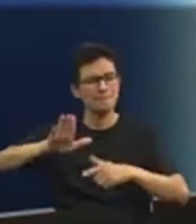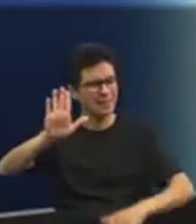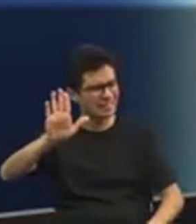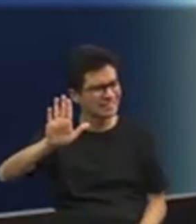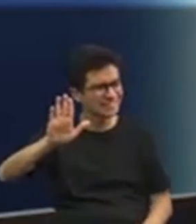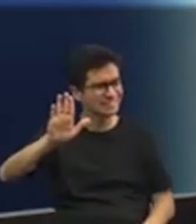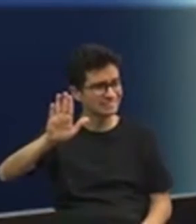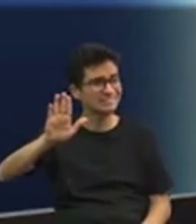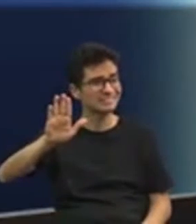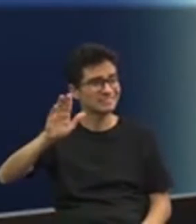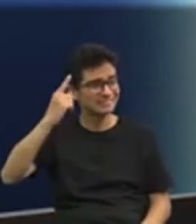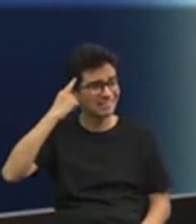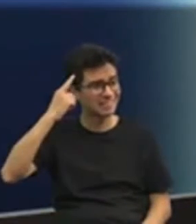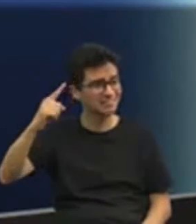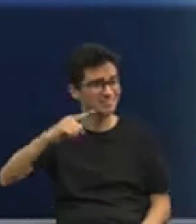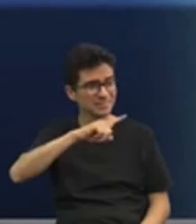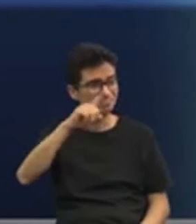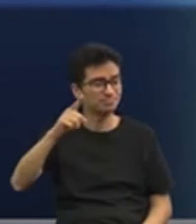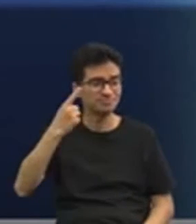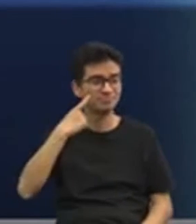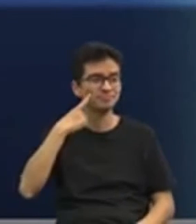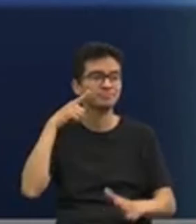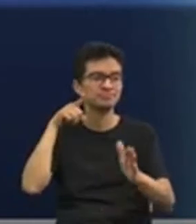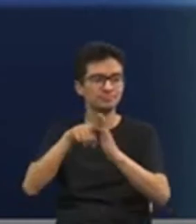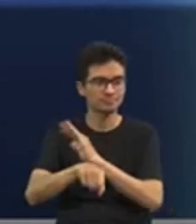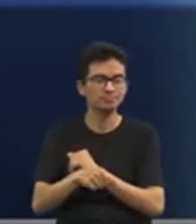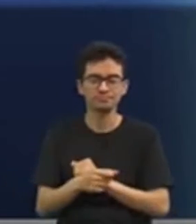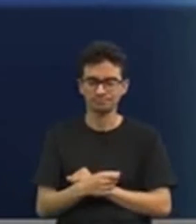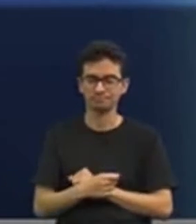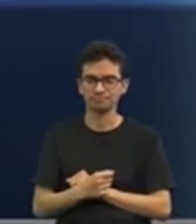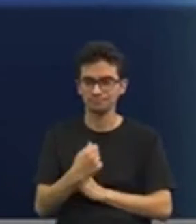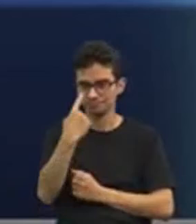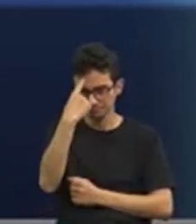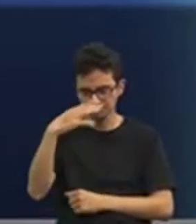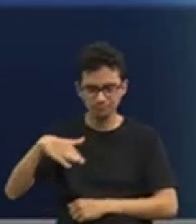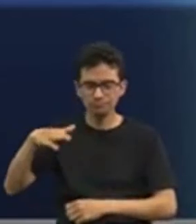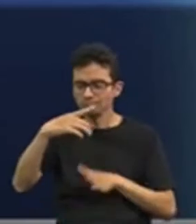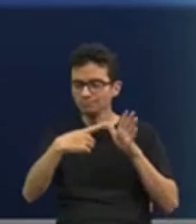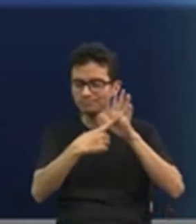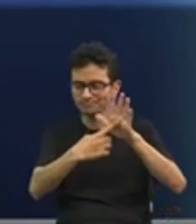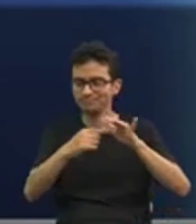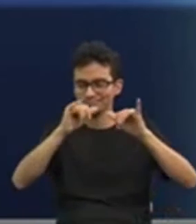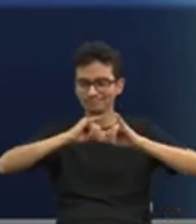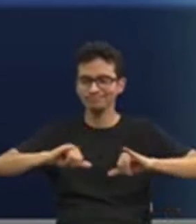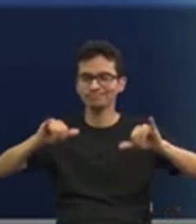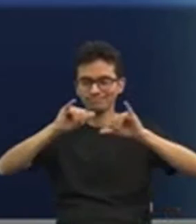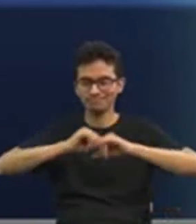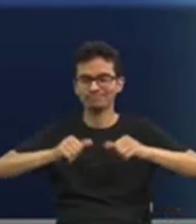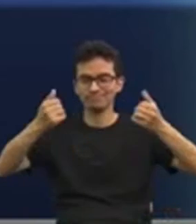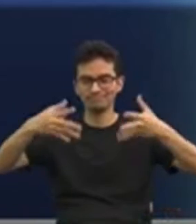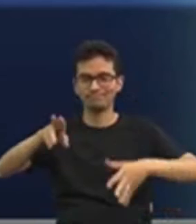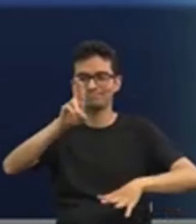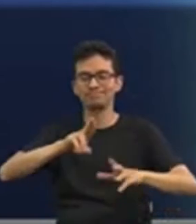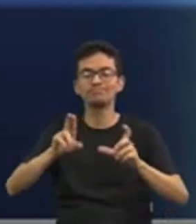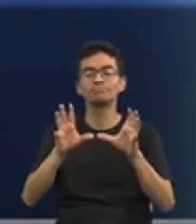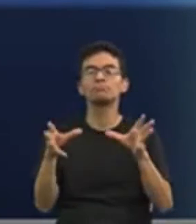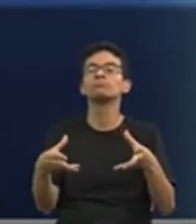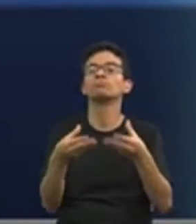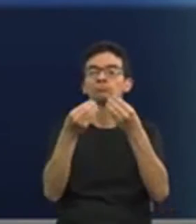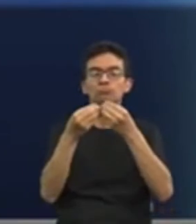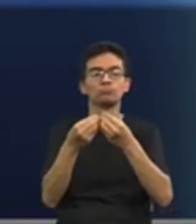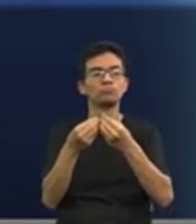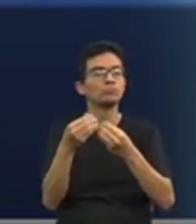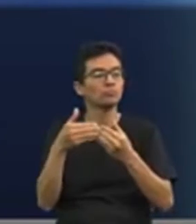uma uma olhadinha na questão considerando a matéria apresentada no Jornal uso da conjunção